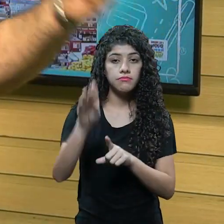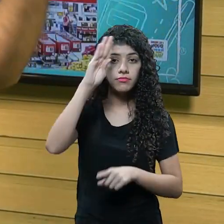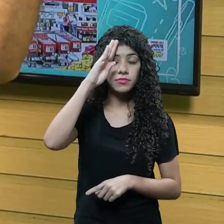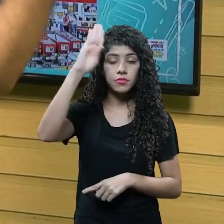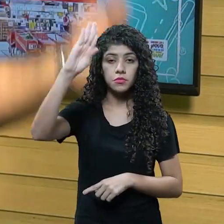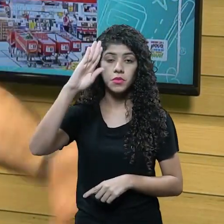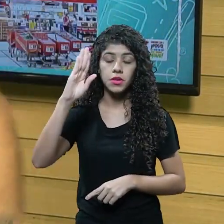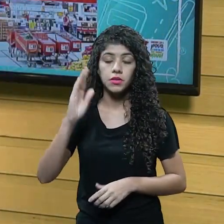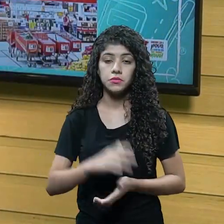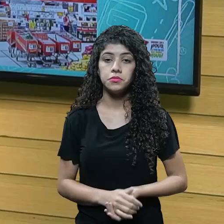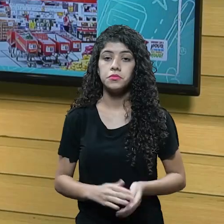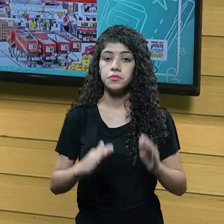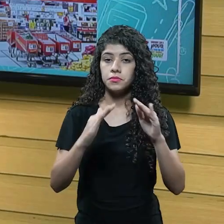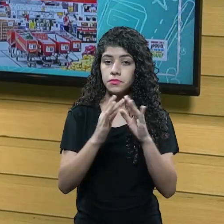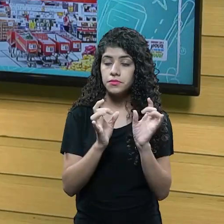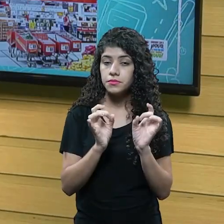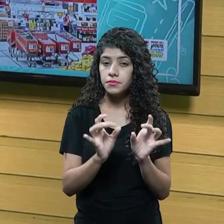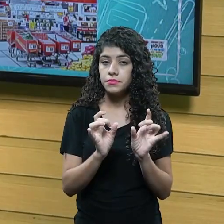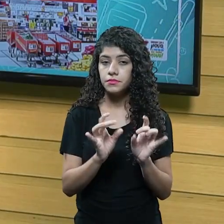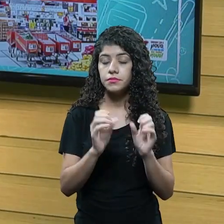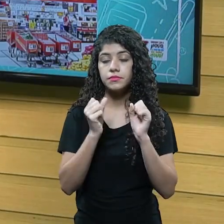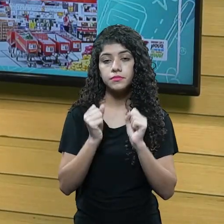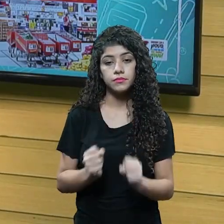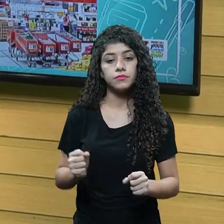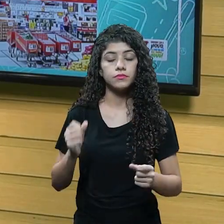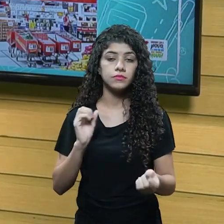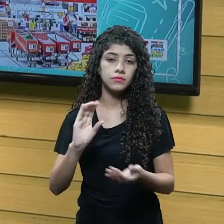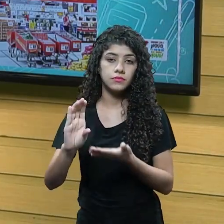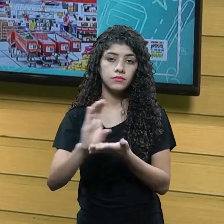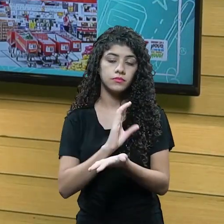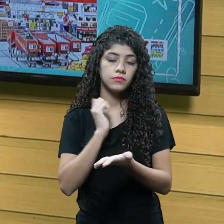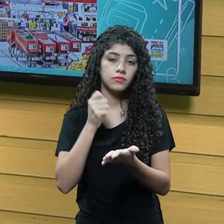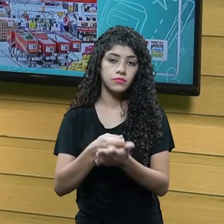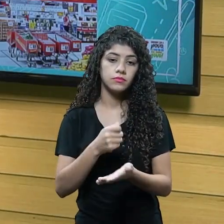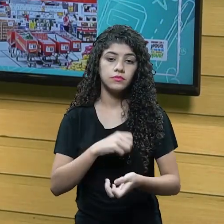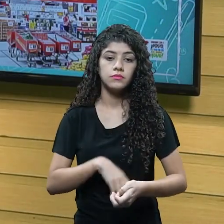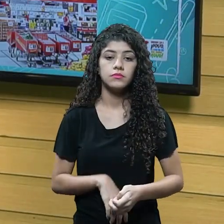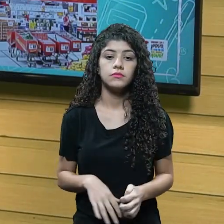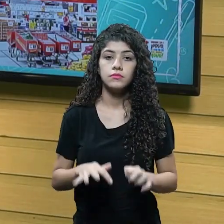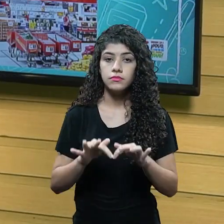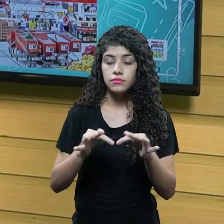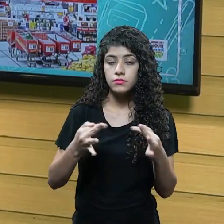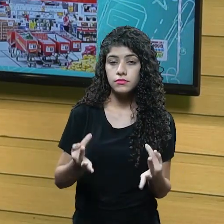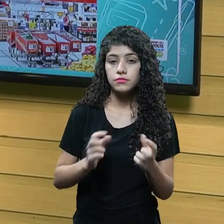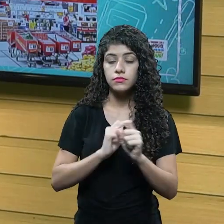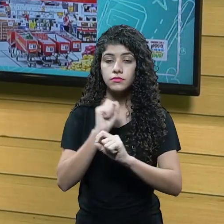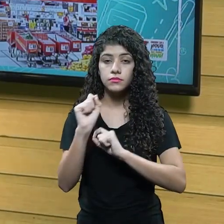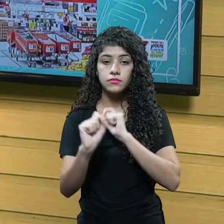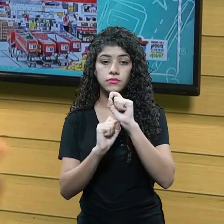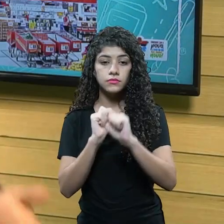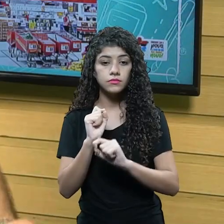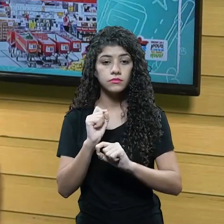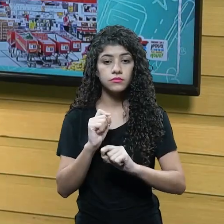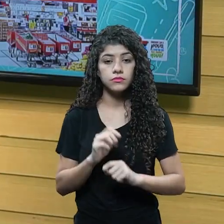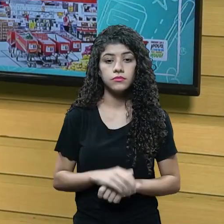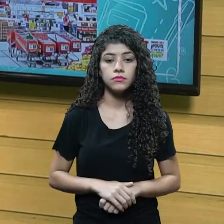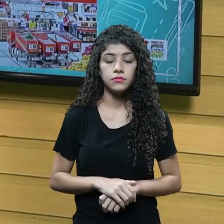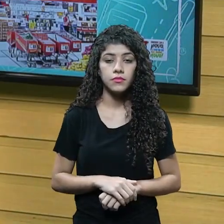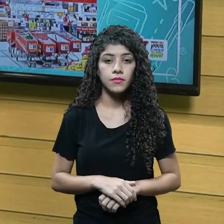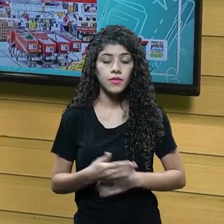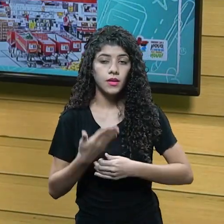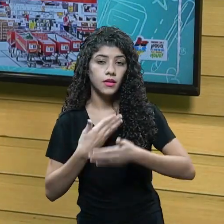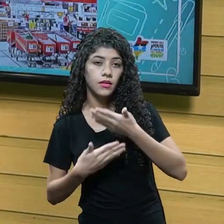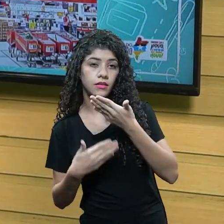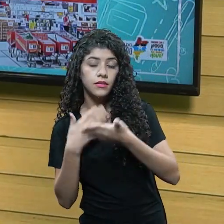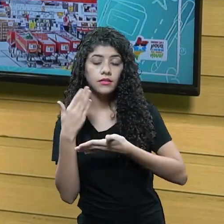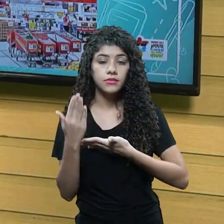comércio varejista, os comércios, as pessoas jurídicas adquiram aquele produto, tá? Facilitando assim, como é que pode dizer, o rodízio, a movimentação do